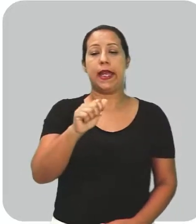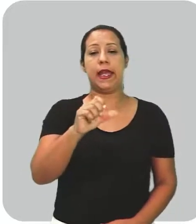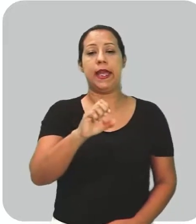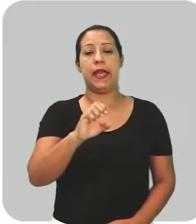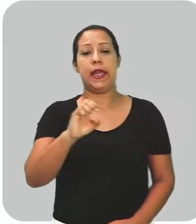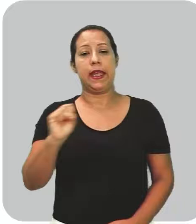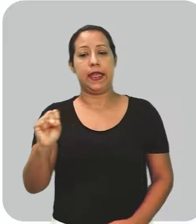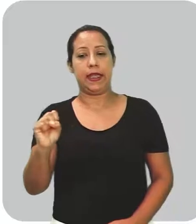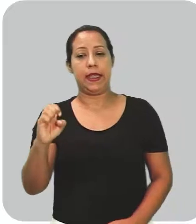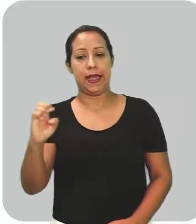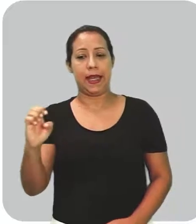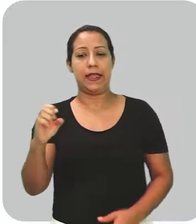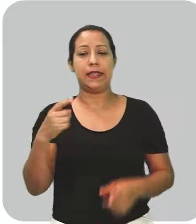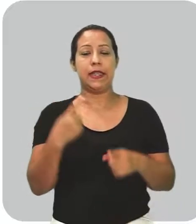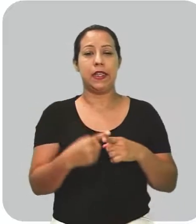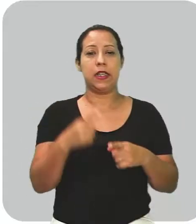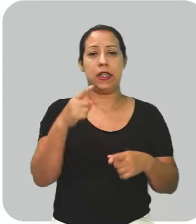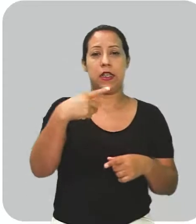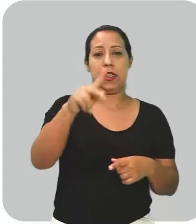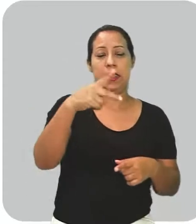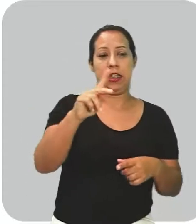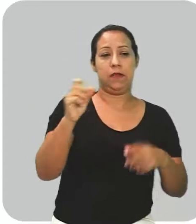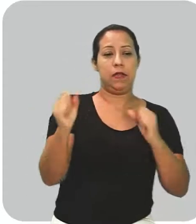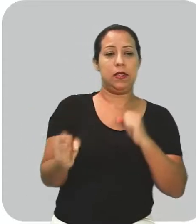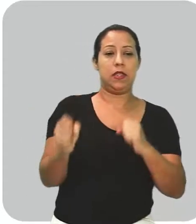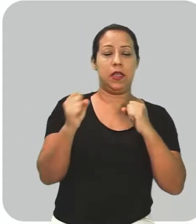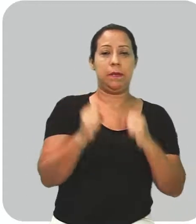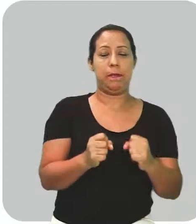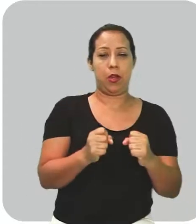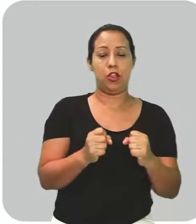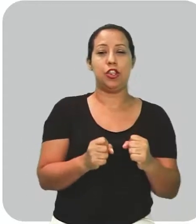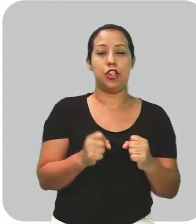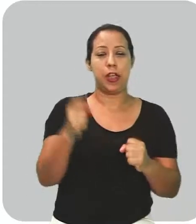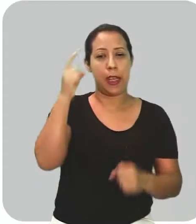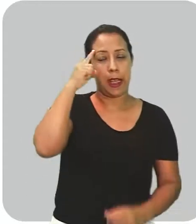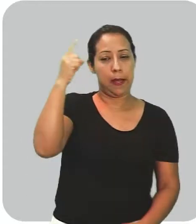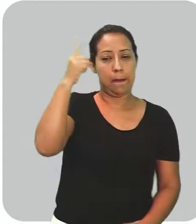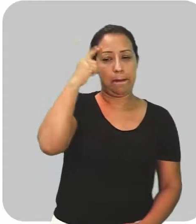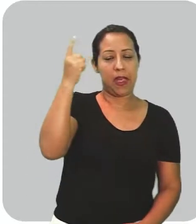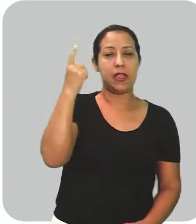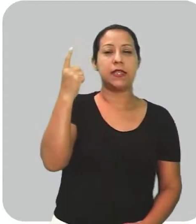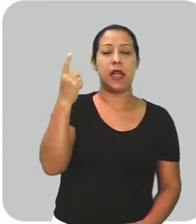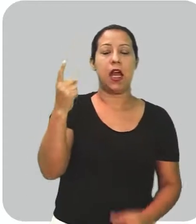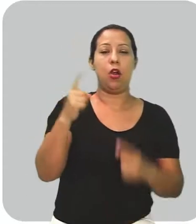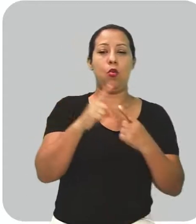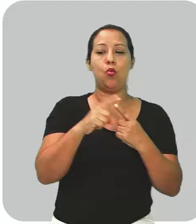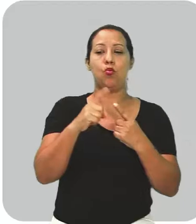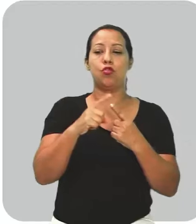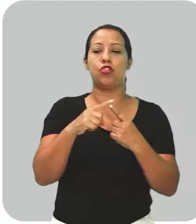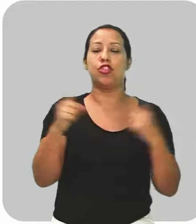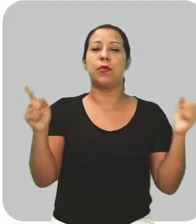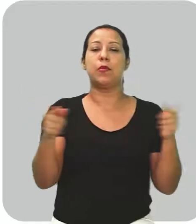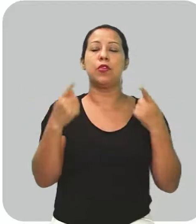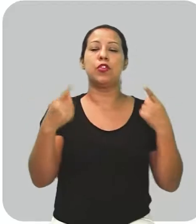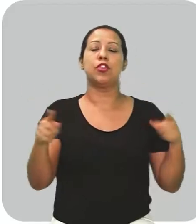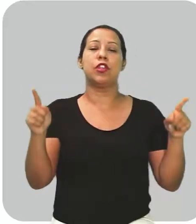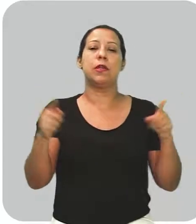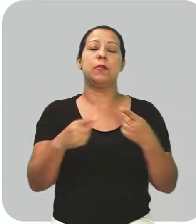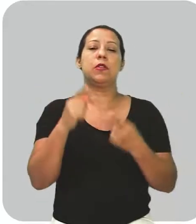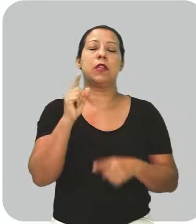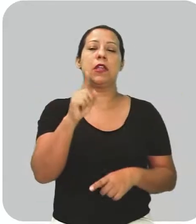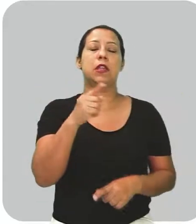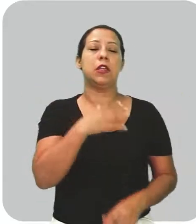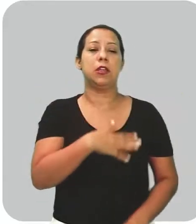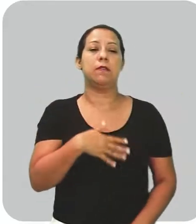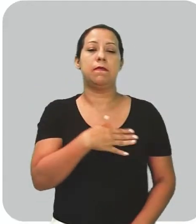você gosta, né, a música que você gosta, e aí você vai colocando os conceitos, né, dos casos que nós